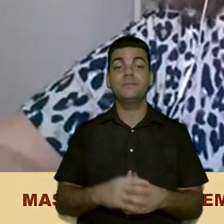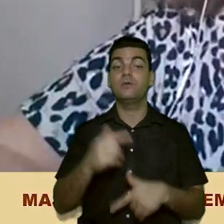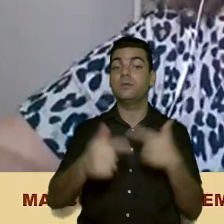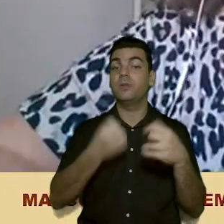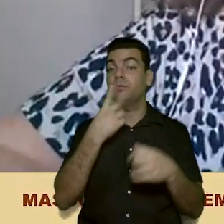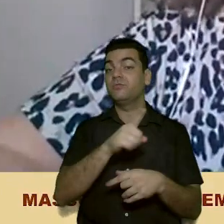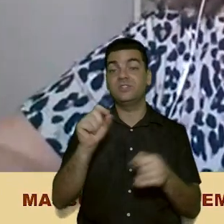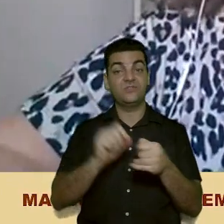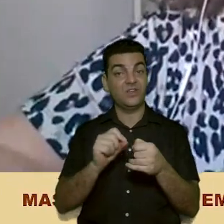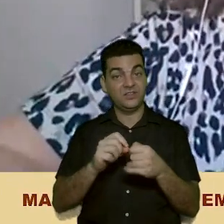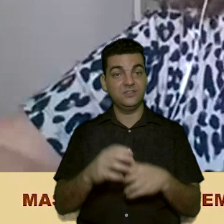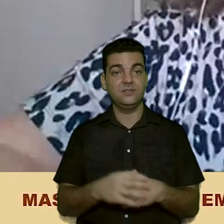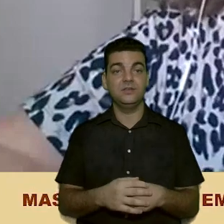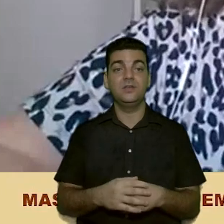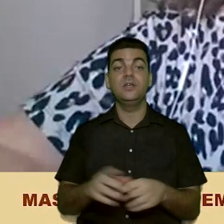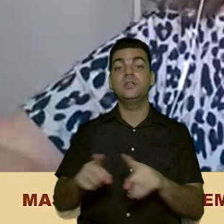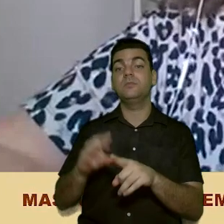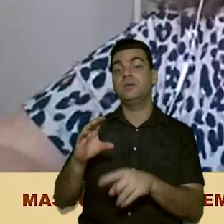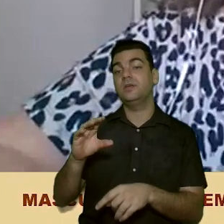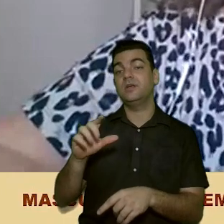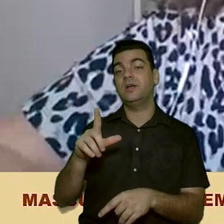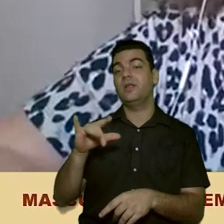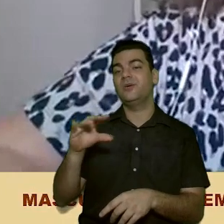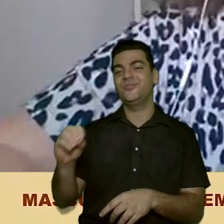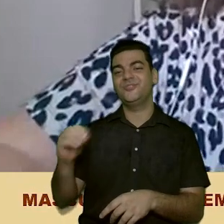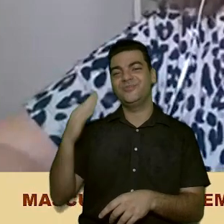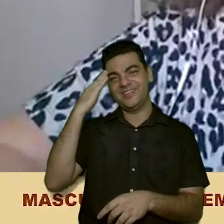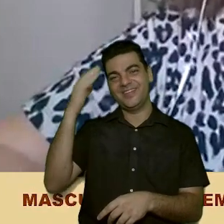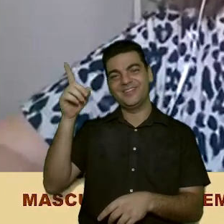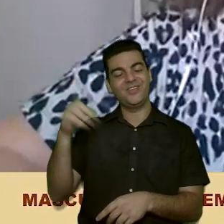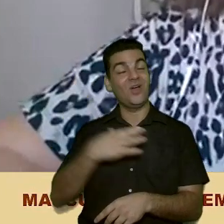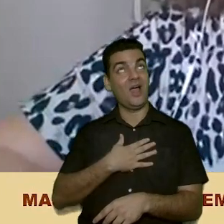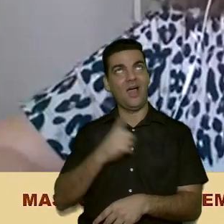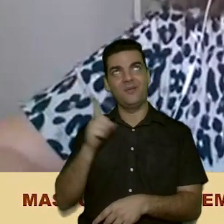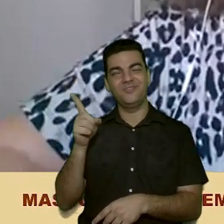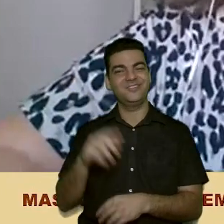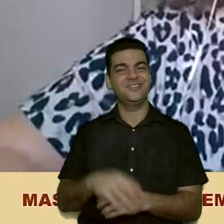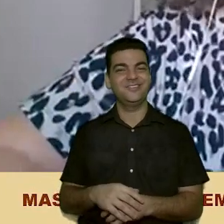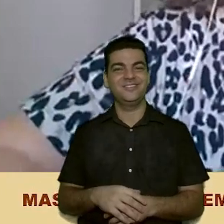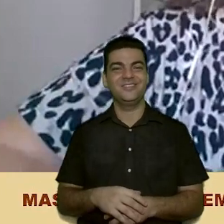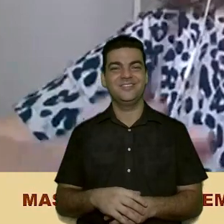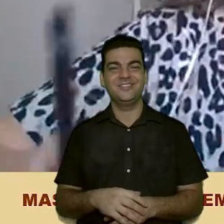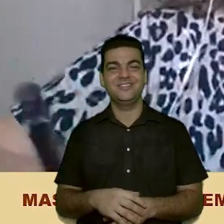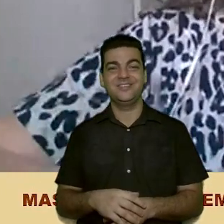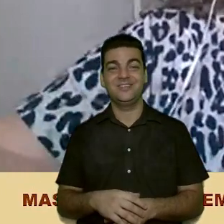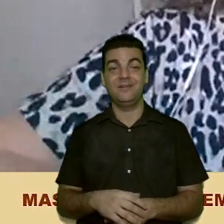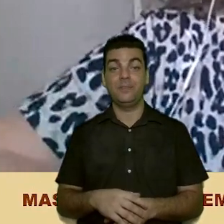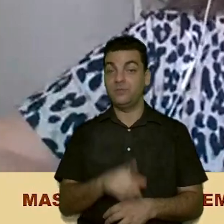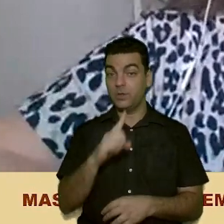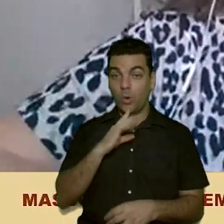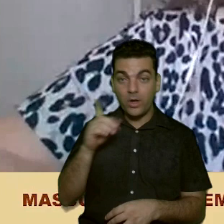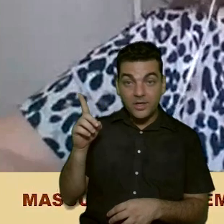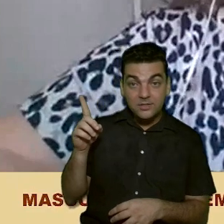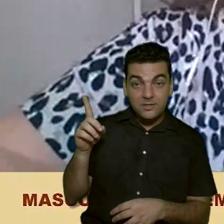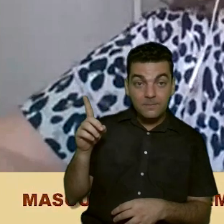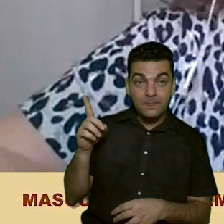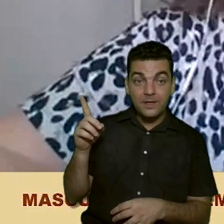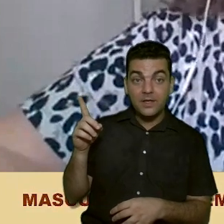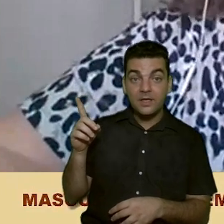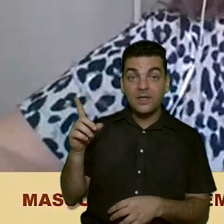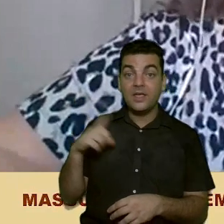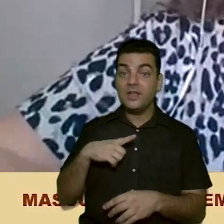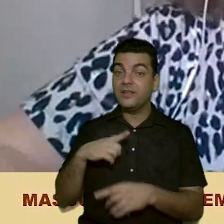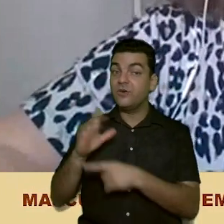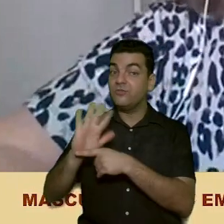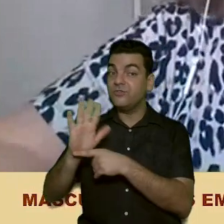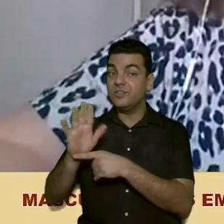cidadã, como operadora do direito, do passo e do trabalho que vocês fazem. Cláudio, eu adoro o que você faz há muito tempo, você